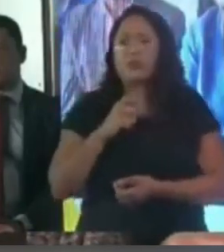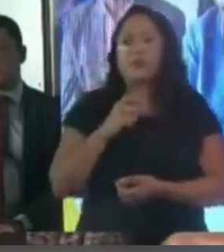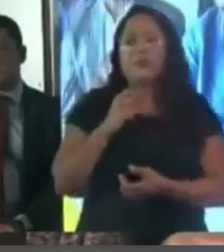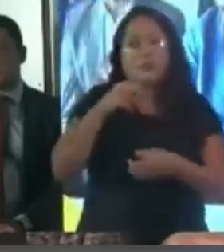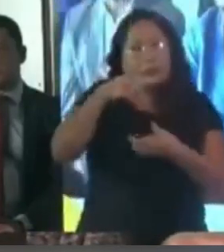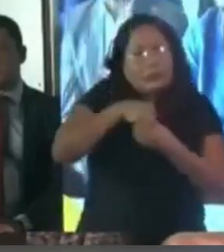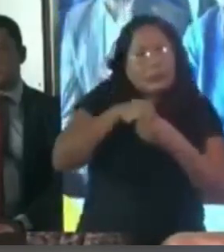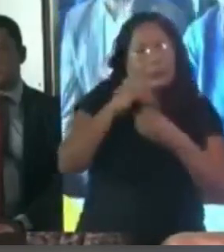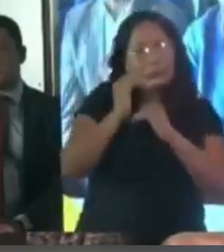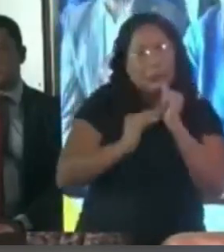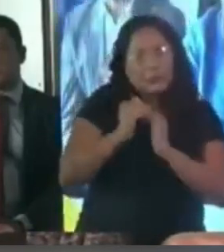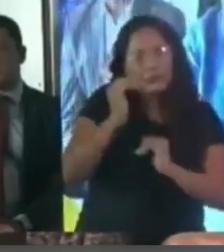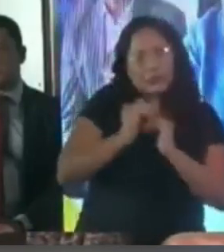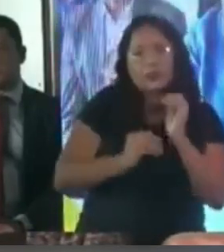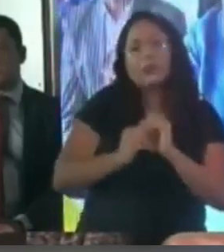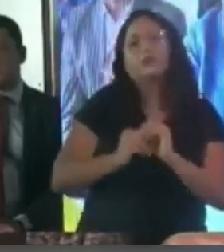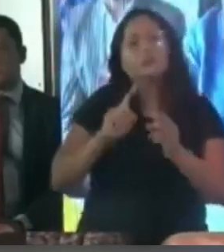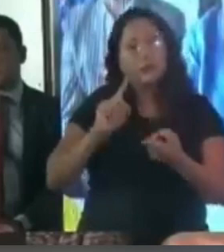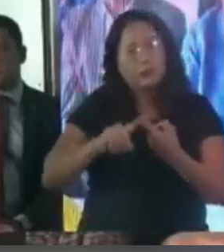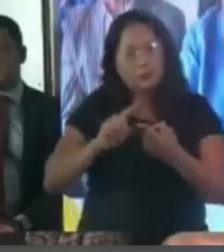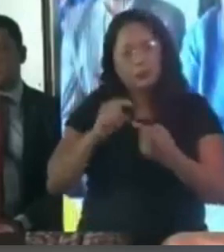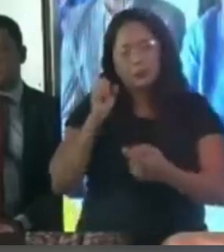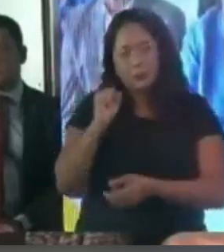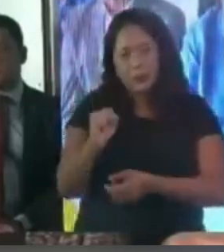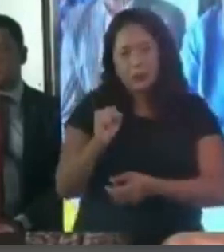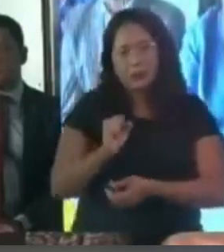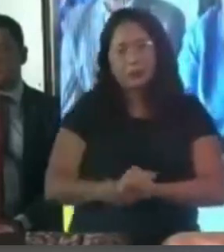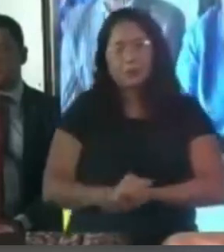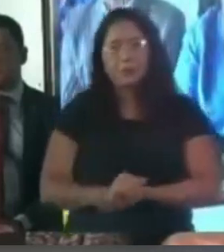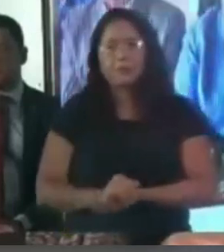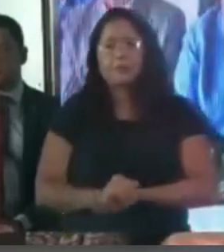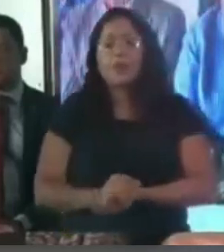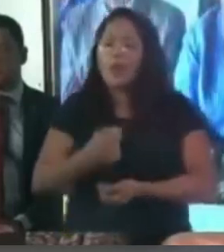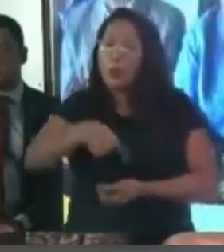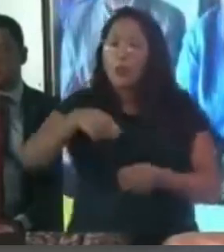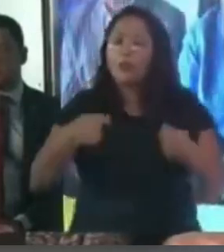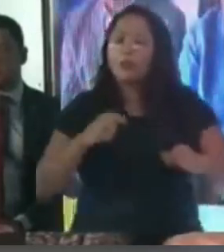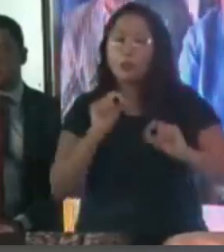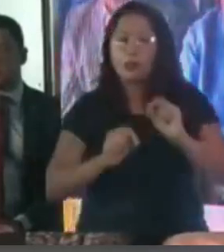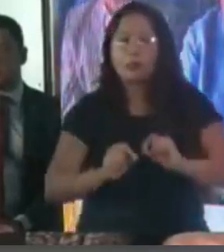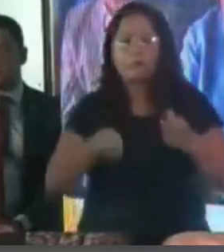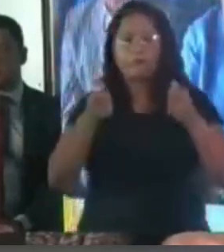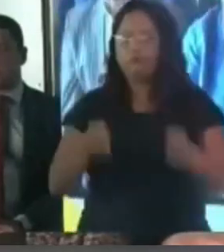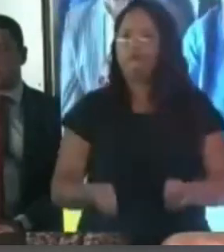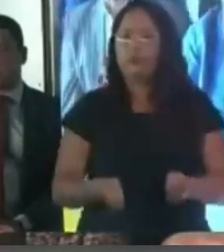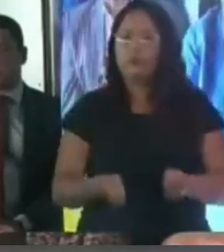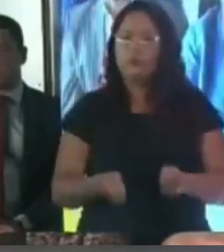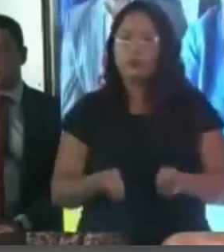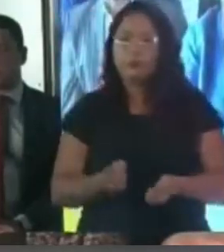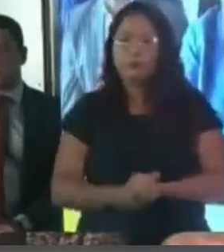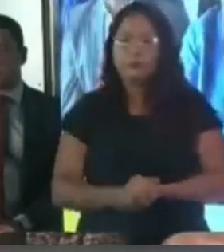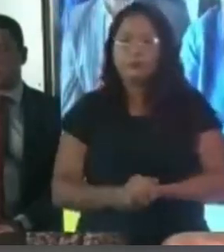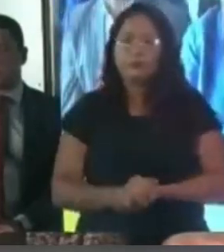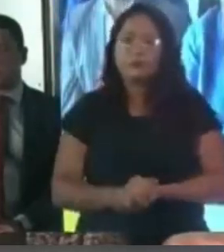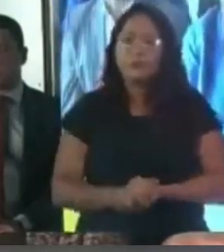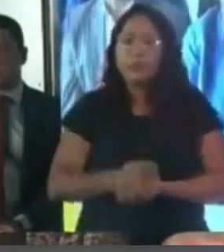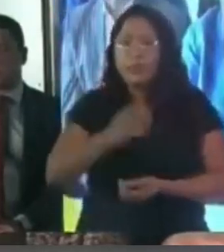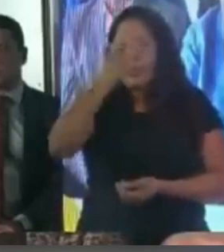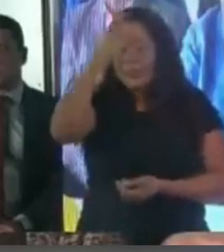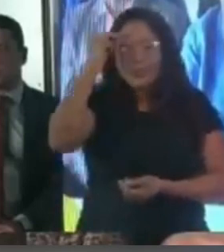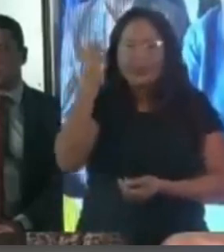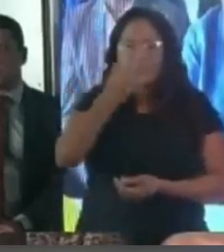um homicida, é um genocida. É preciso falar com firmeza com essa gente. E esta gente está aí